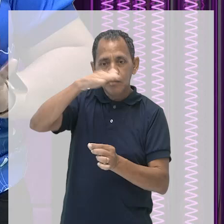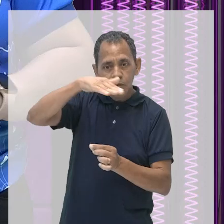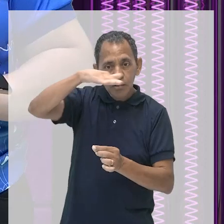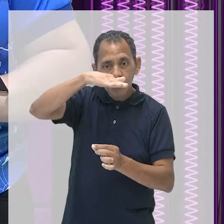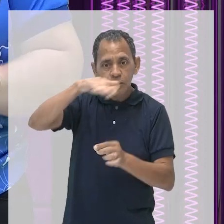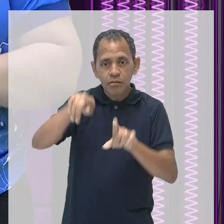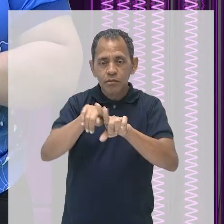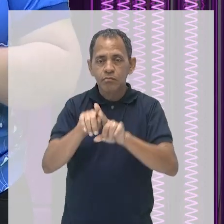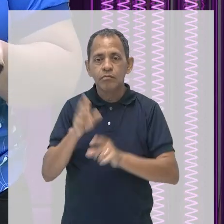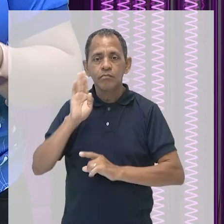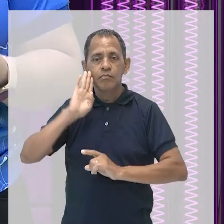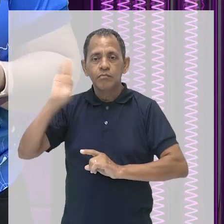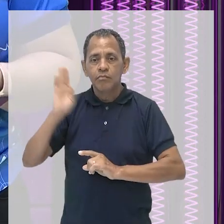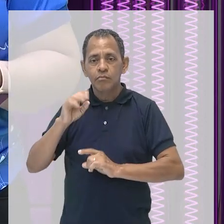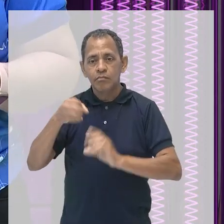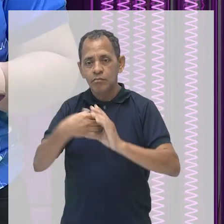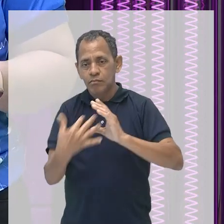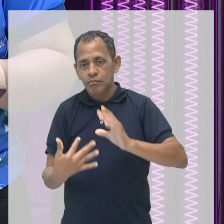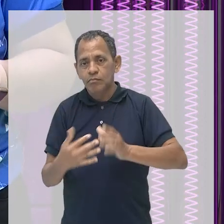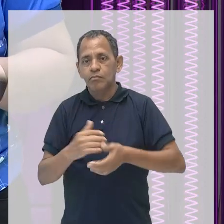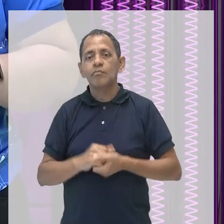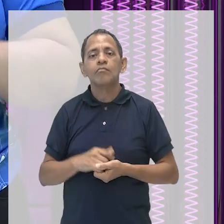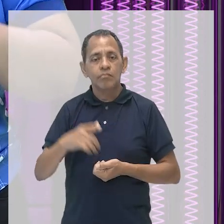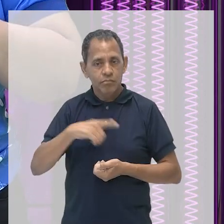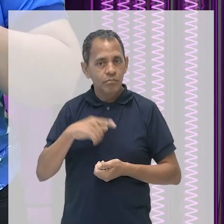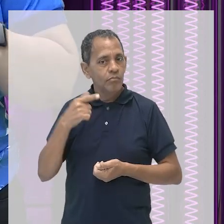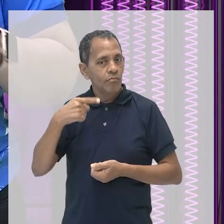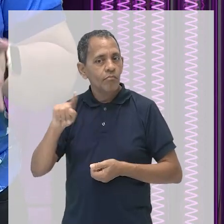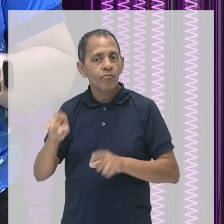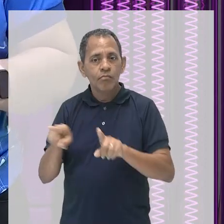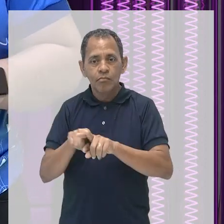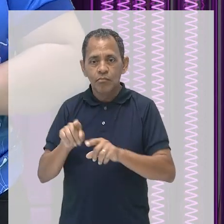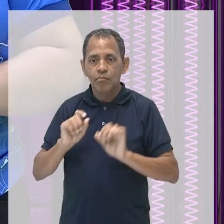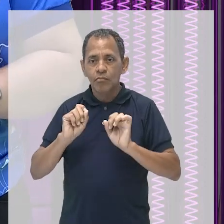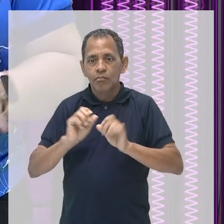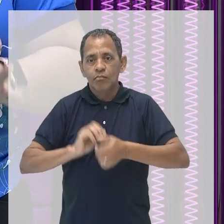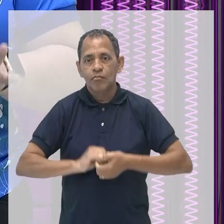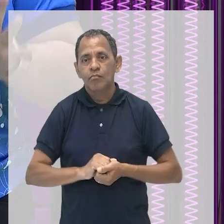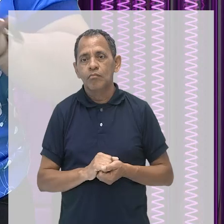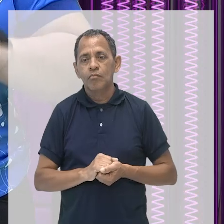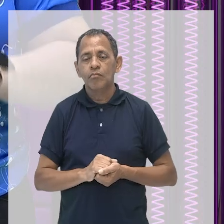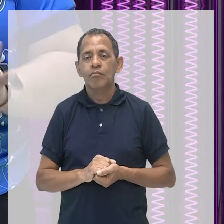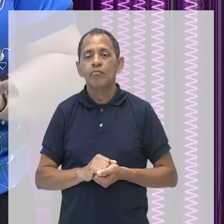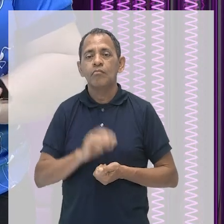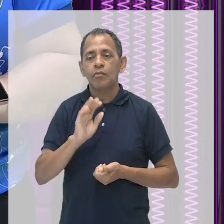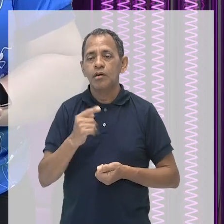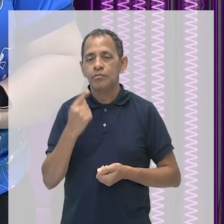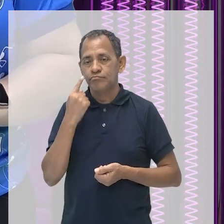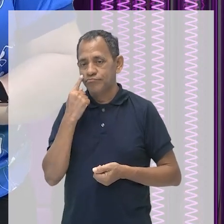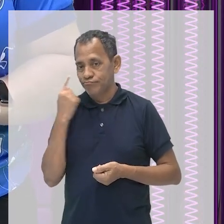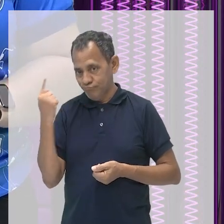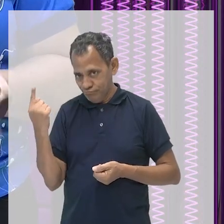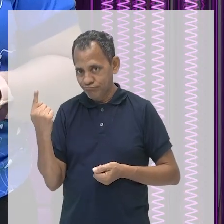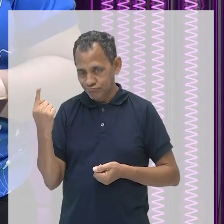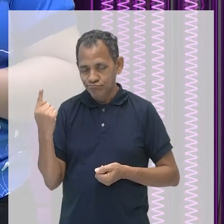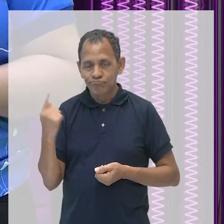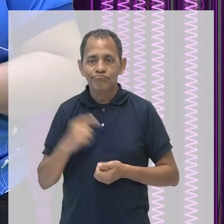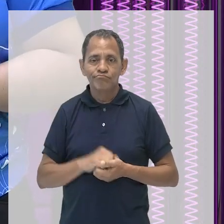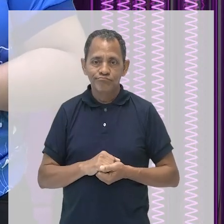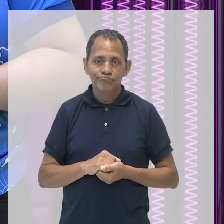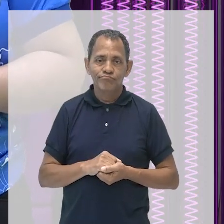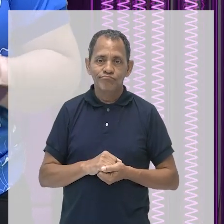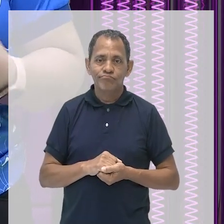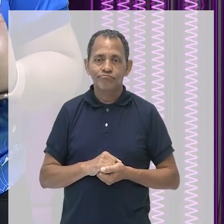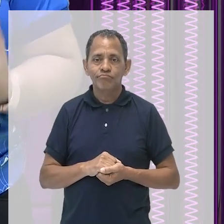principais elementos. A gente tem outros elementos aí, né, como ângulos e tal, mas aqui eu trouxe esses elementos para vocês conhecerem,